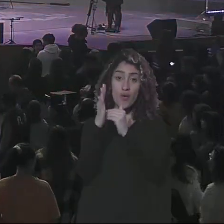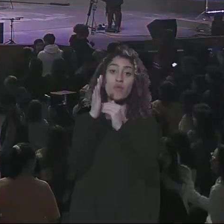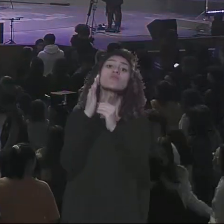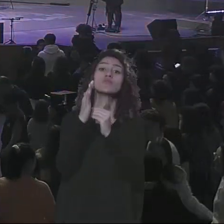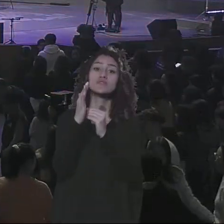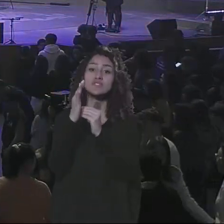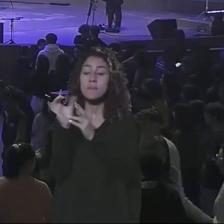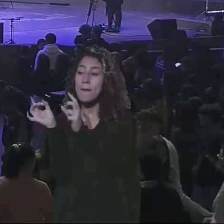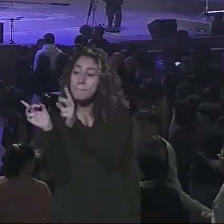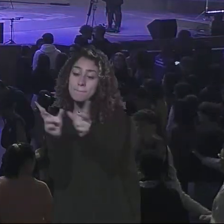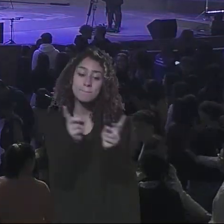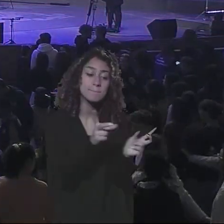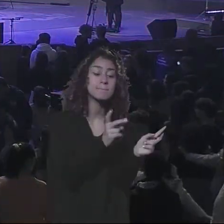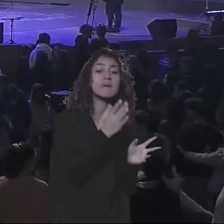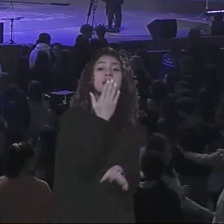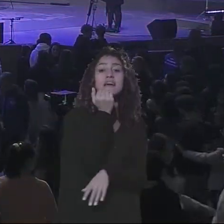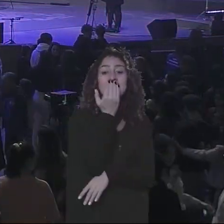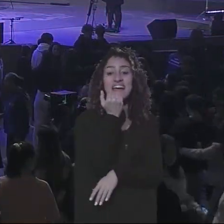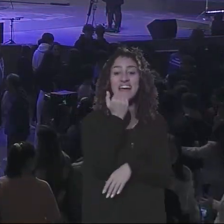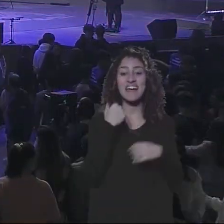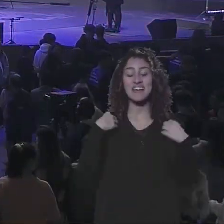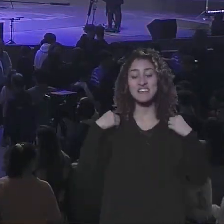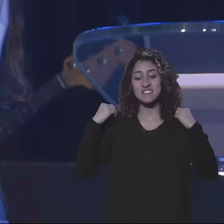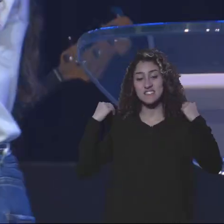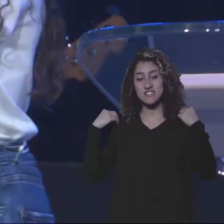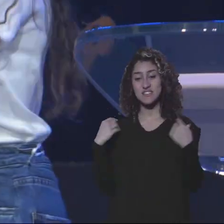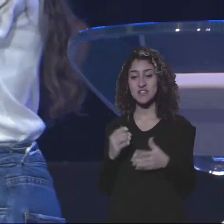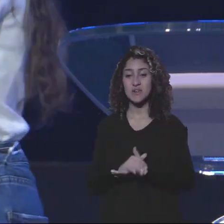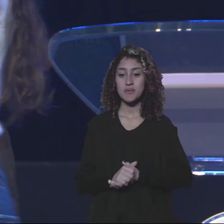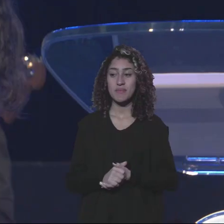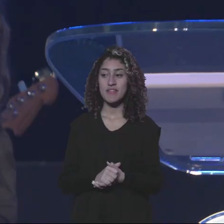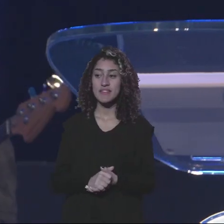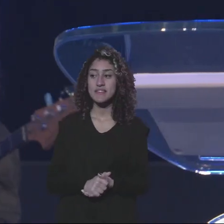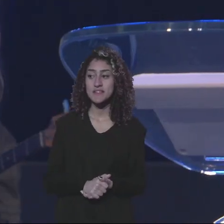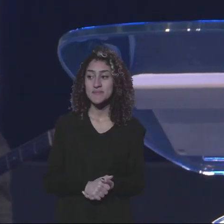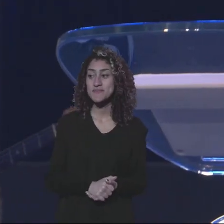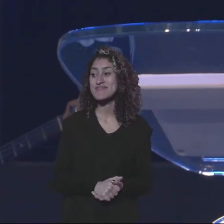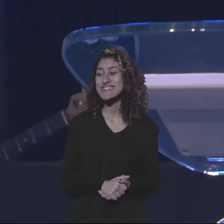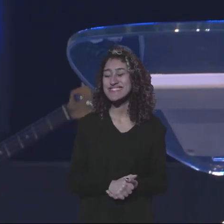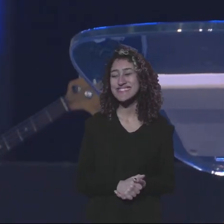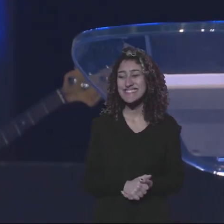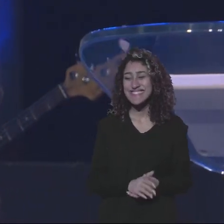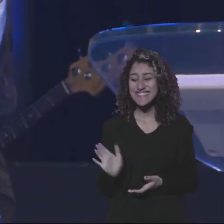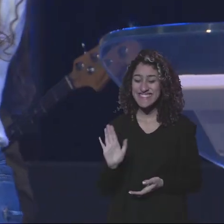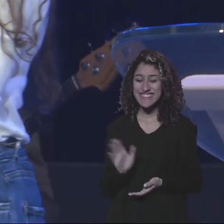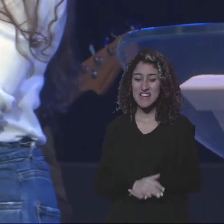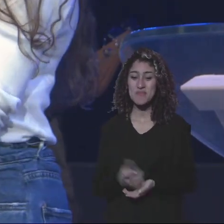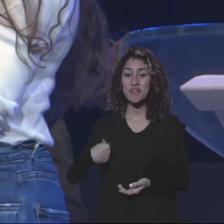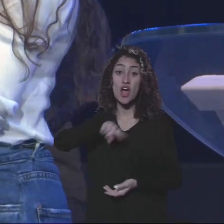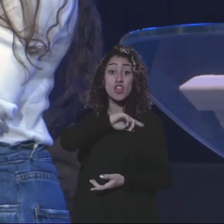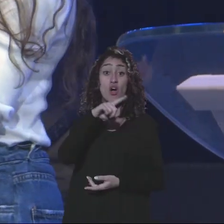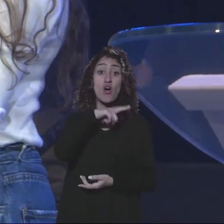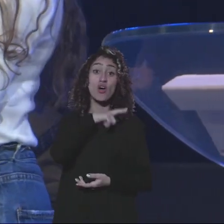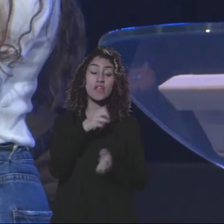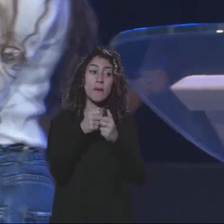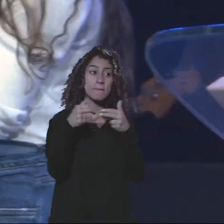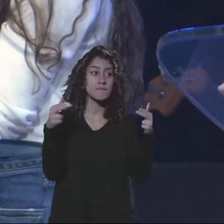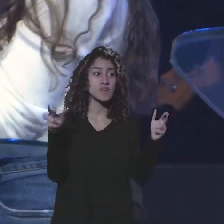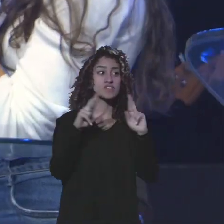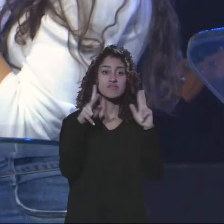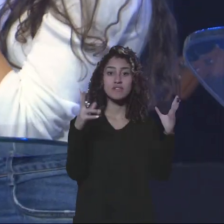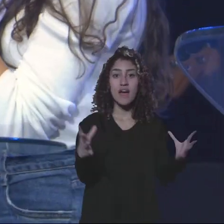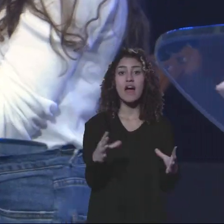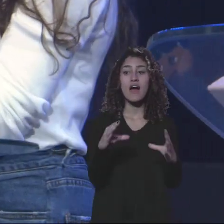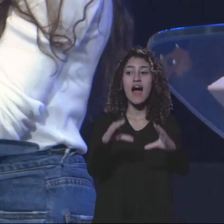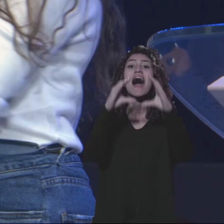fazendo. Ai, uhul. Enfim, a gente está com várias coisas diferentes, tá? Tem hambúrguer, dá um close aqui na